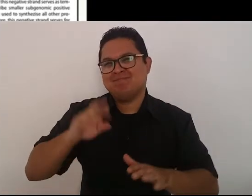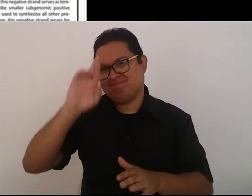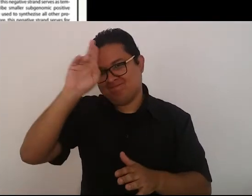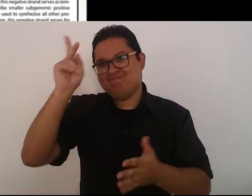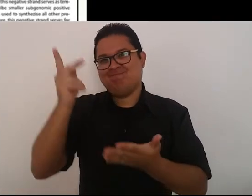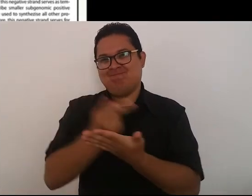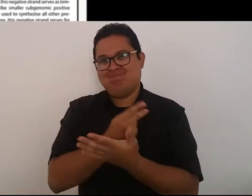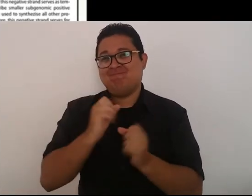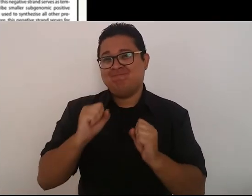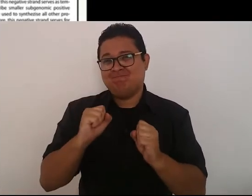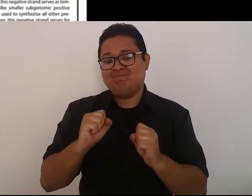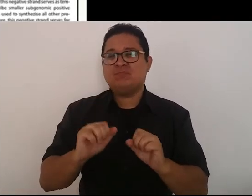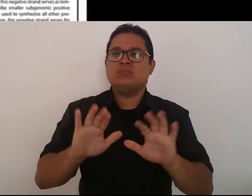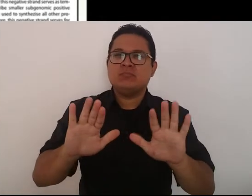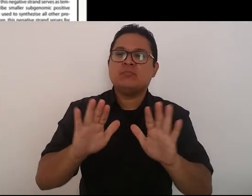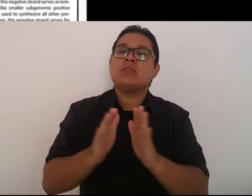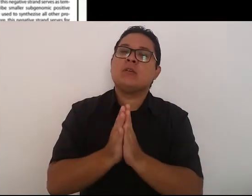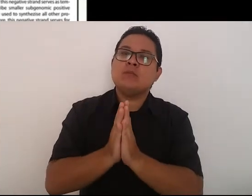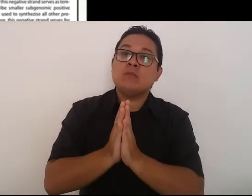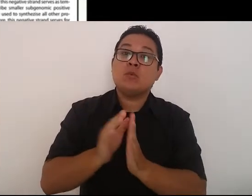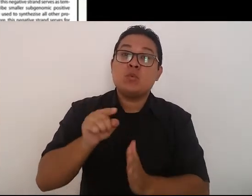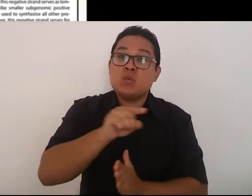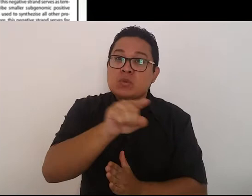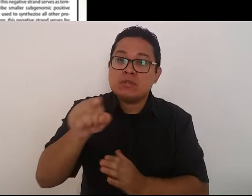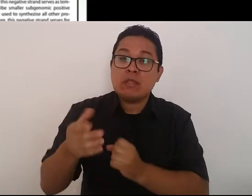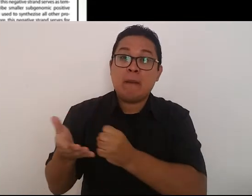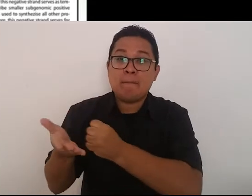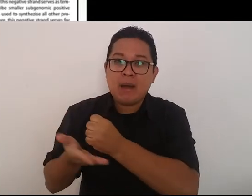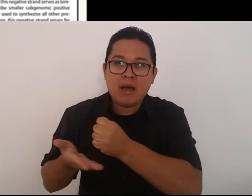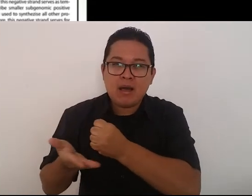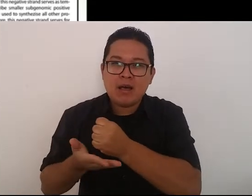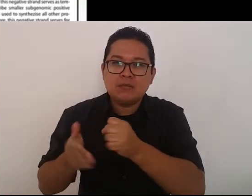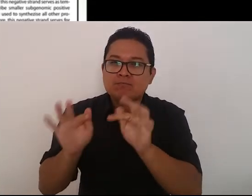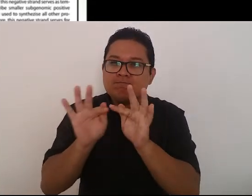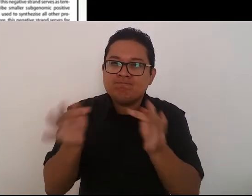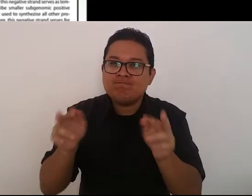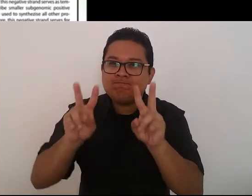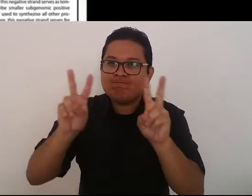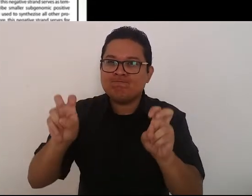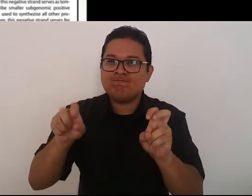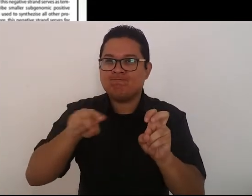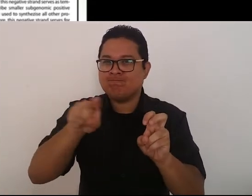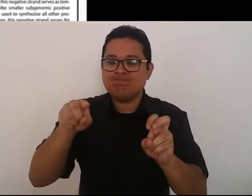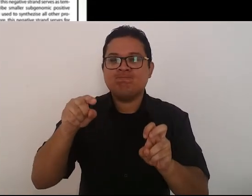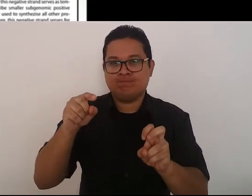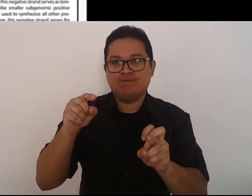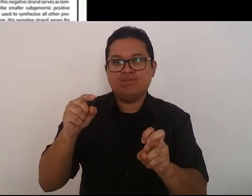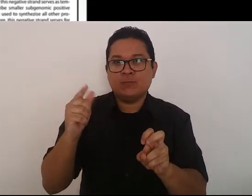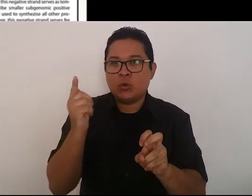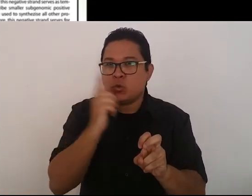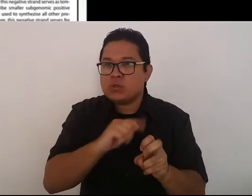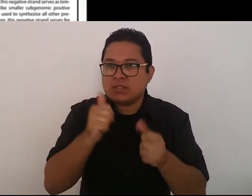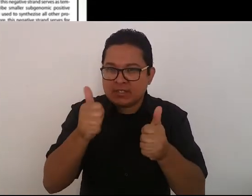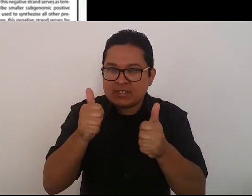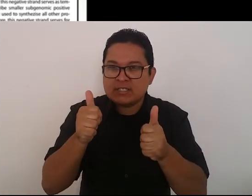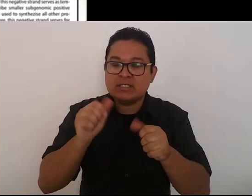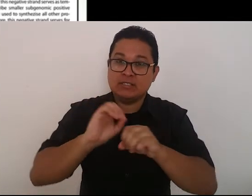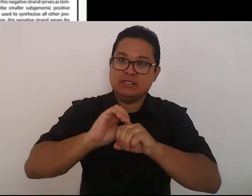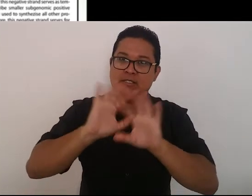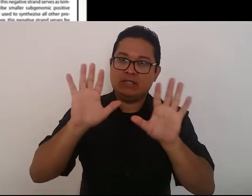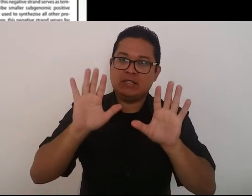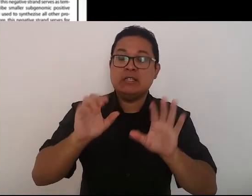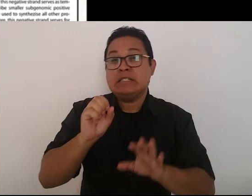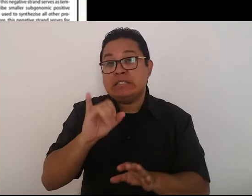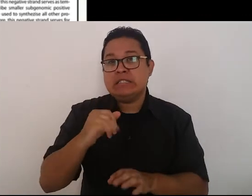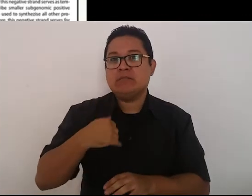então, mas que o básico, que é entender o mecanismo, eu acho que vai ficar claro. Posso errar algum detalhe aqui,